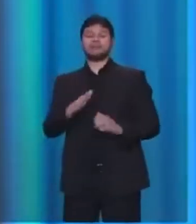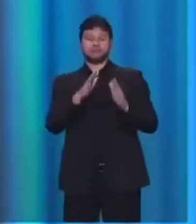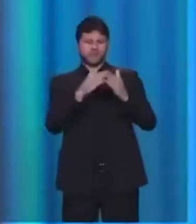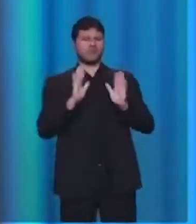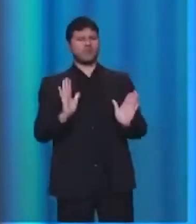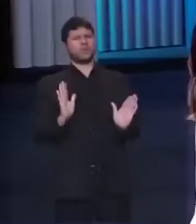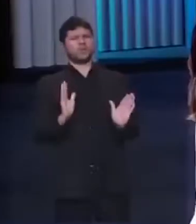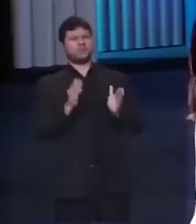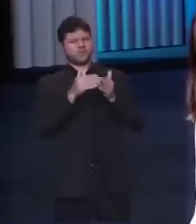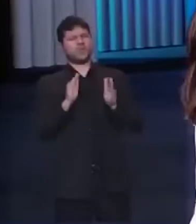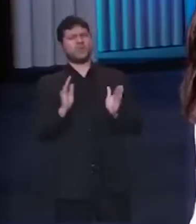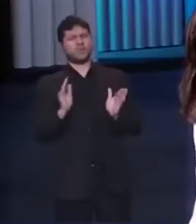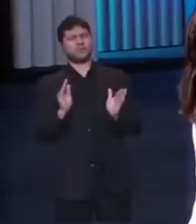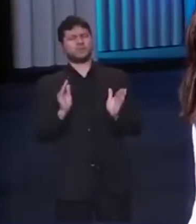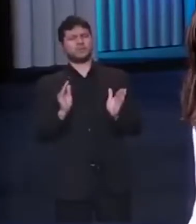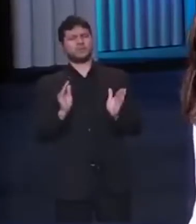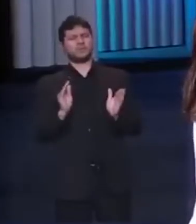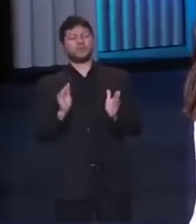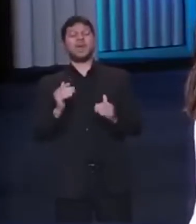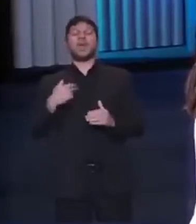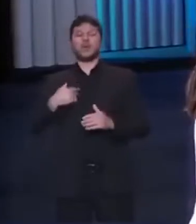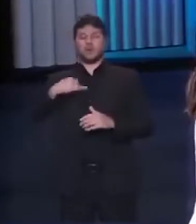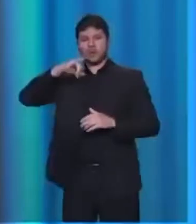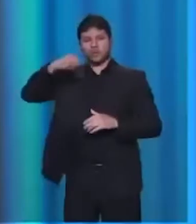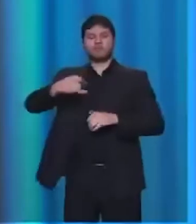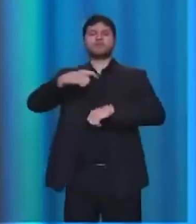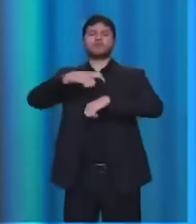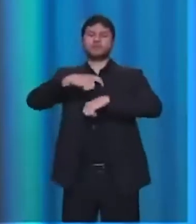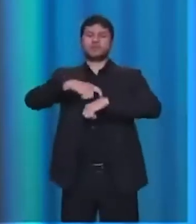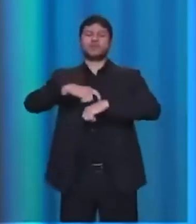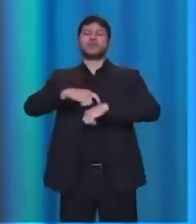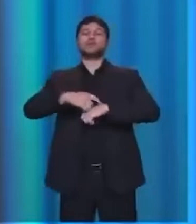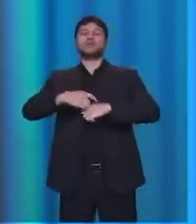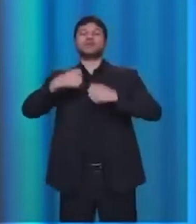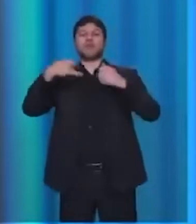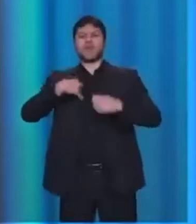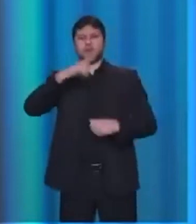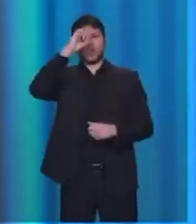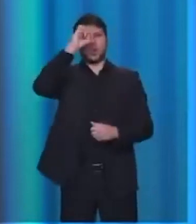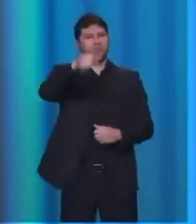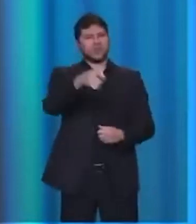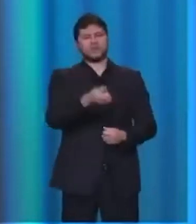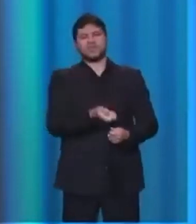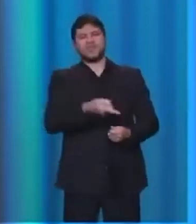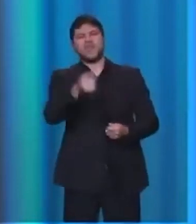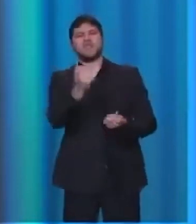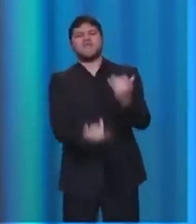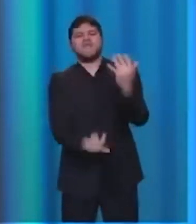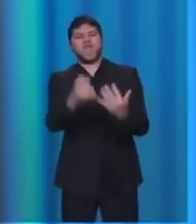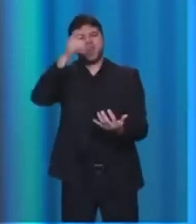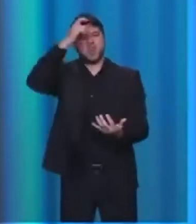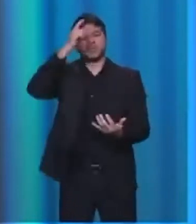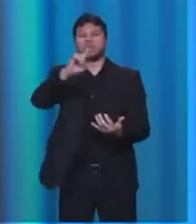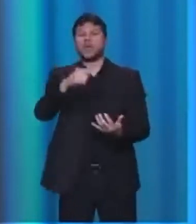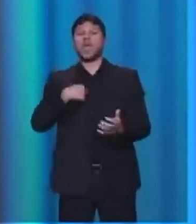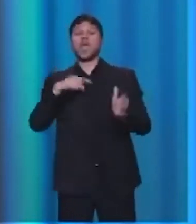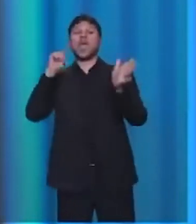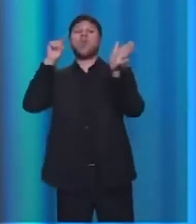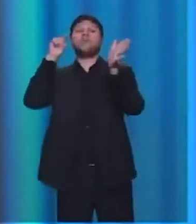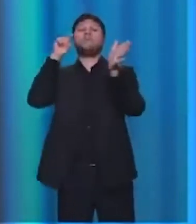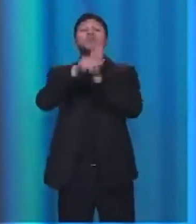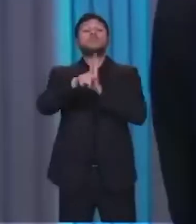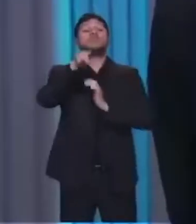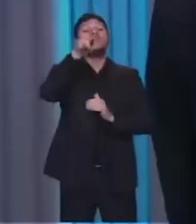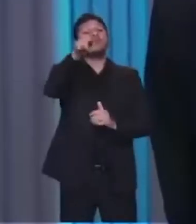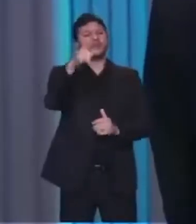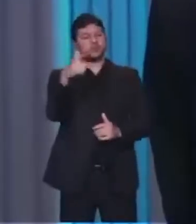favor. Candidato, por favor. Eu quero aproveitar esse momento para dizer que eu não mandei o senhor para o inferno, tá? Mas eu perguntei se o